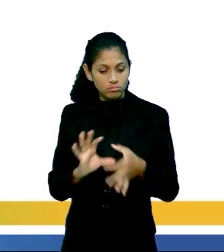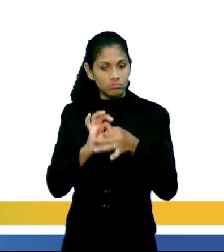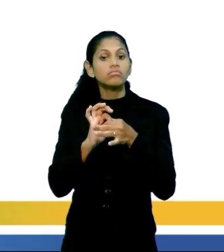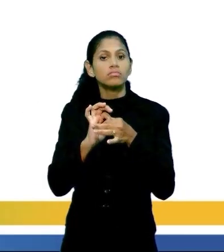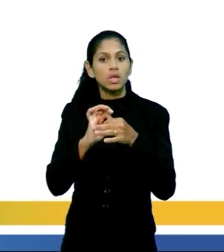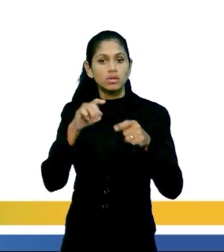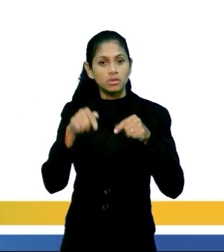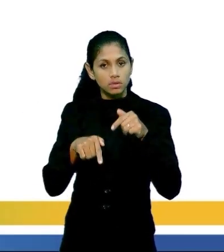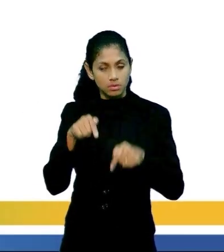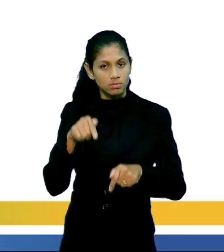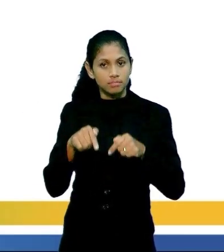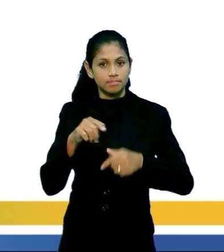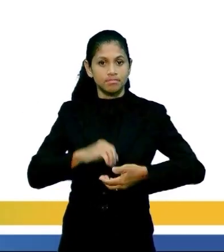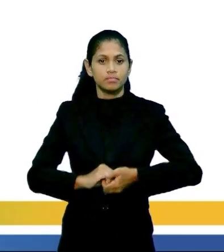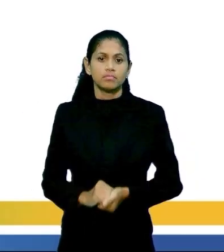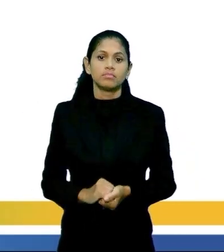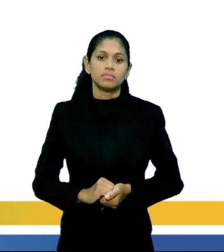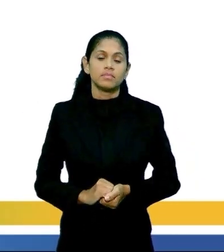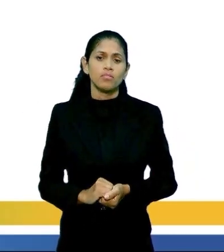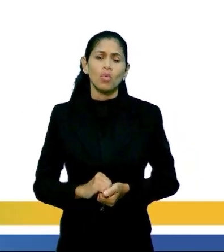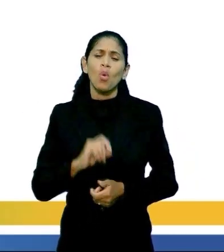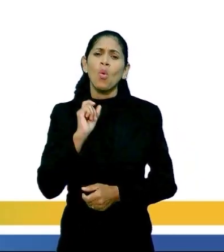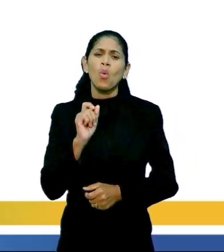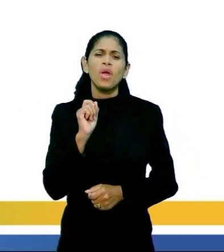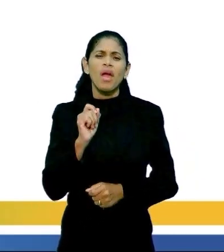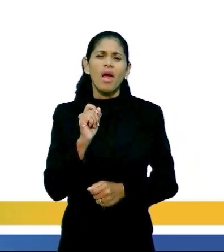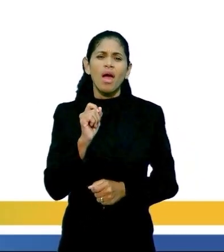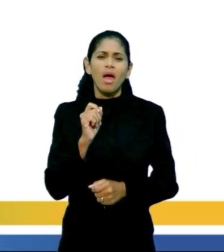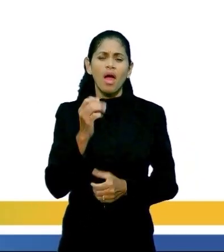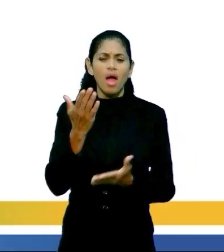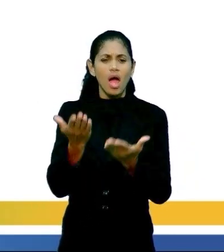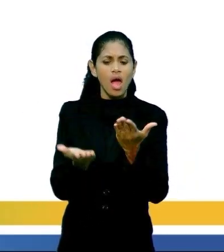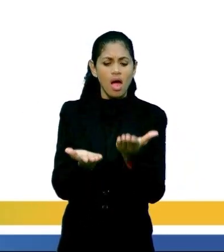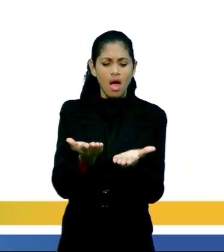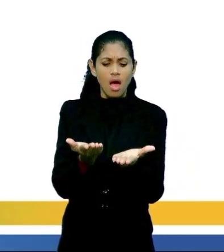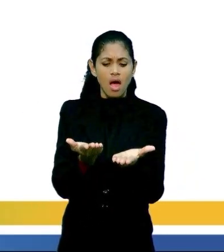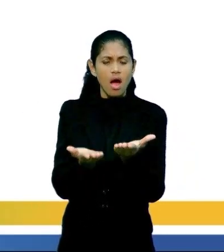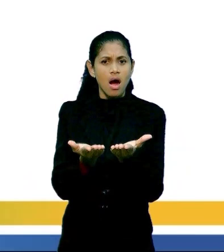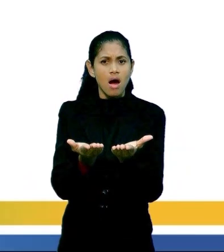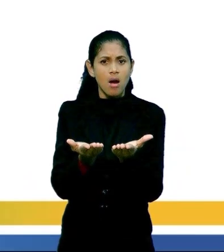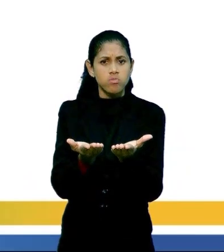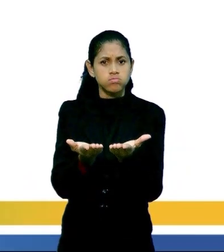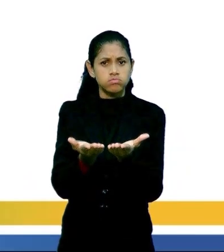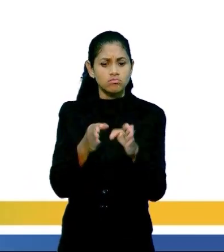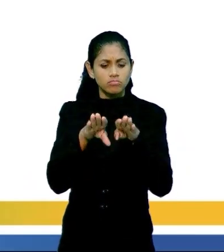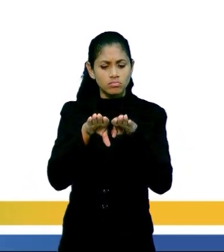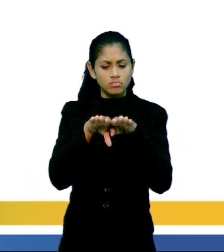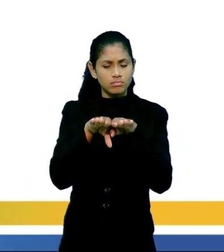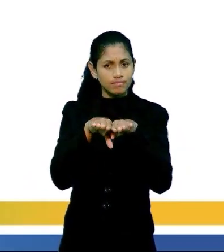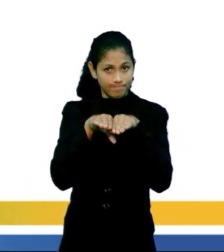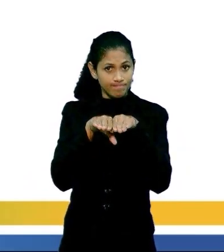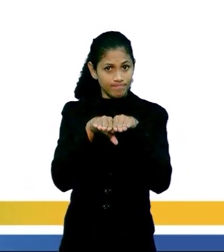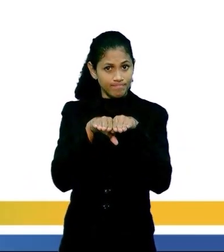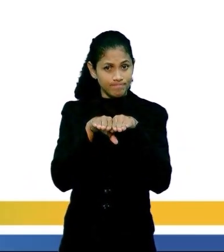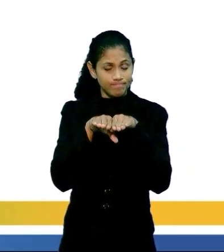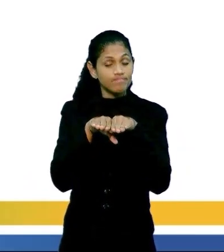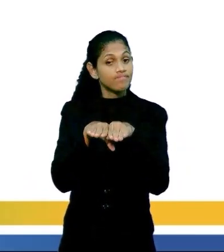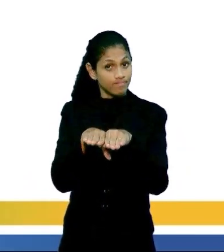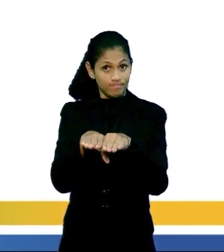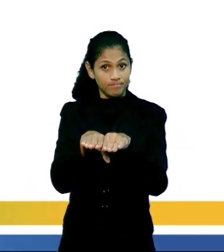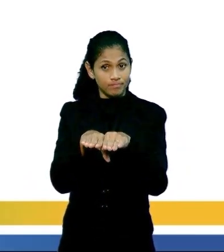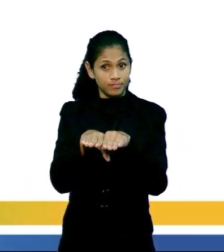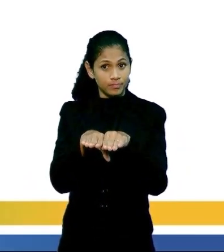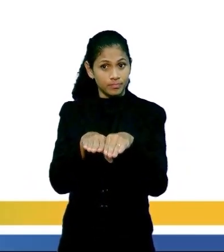O que é ser estável para você? Será que estabilidade tem a ver com uma moradia, uma